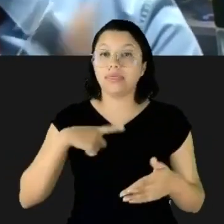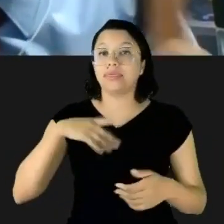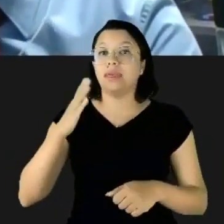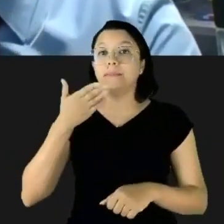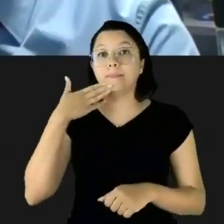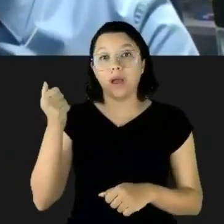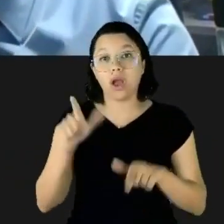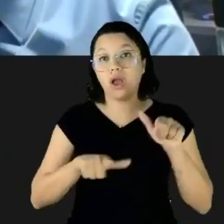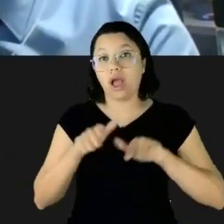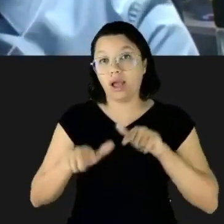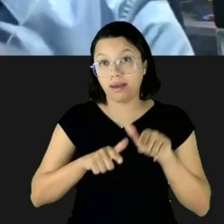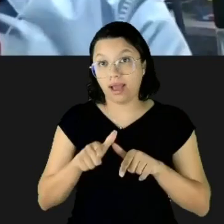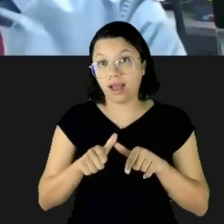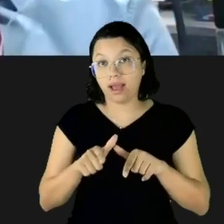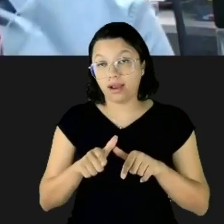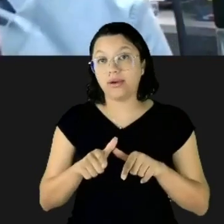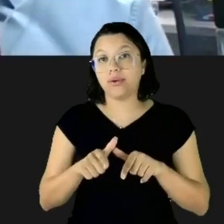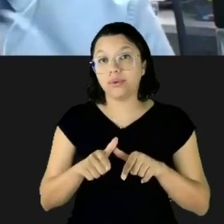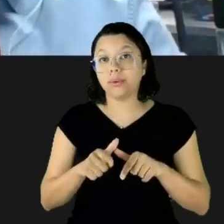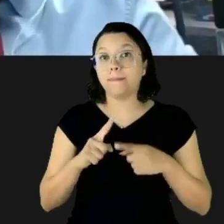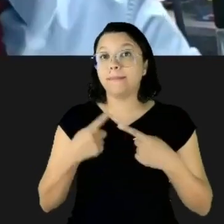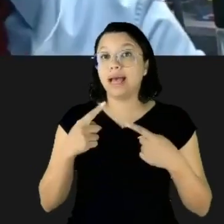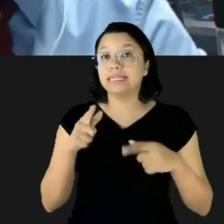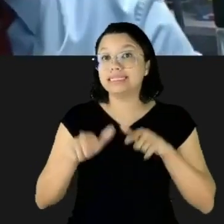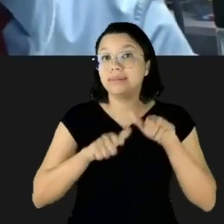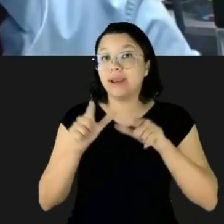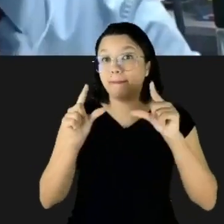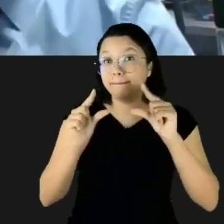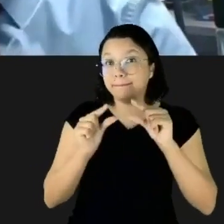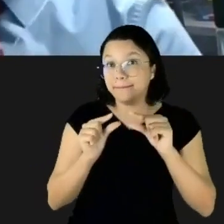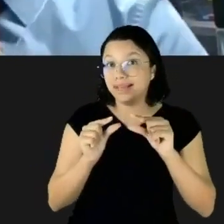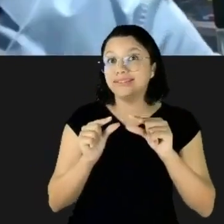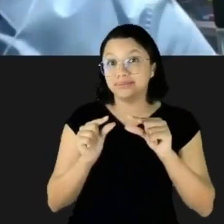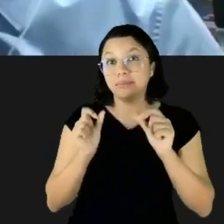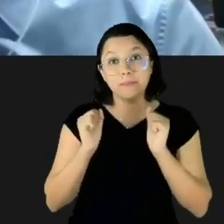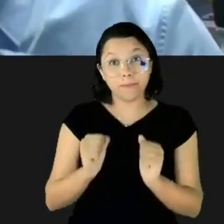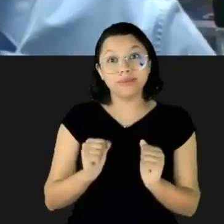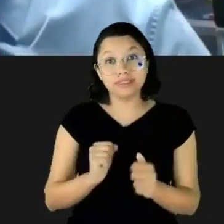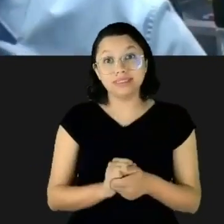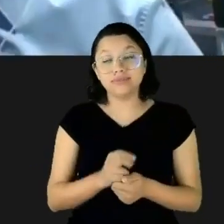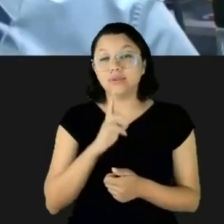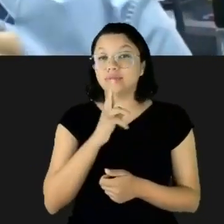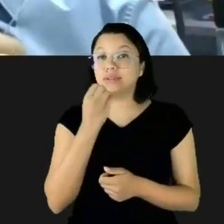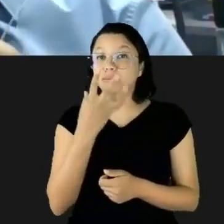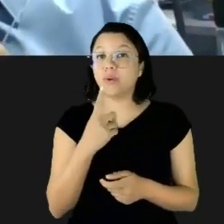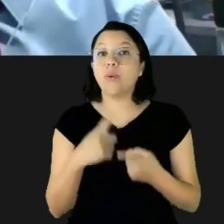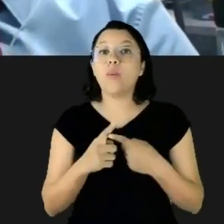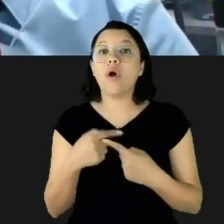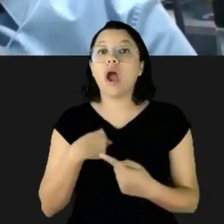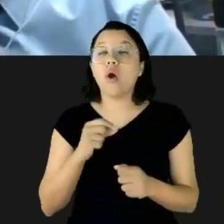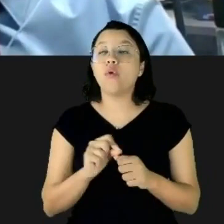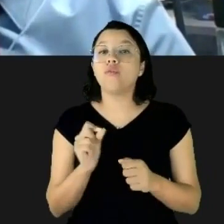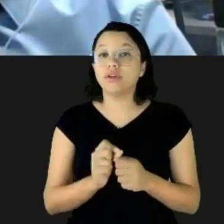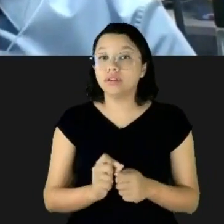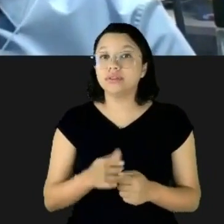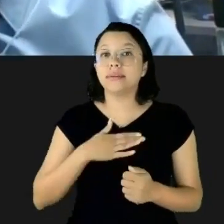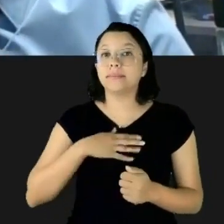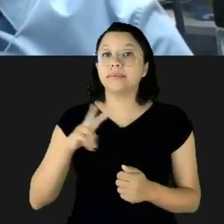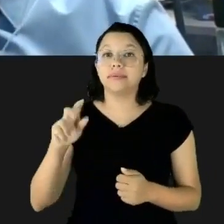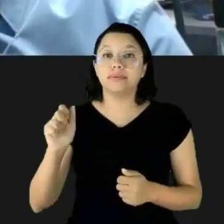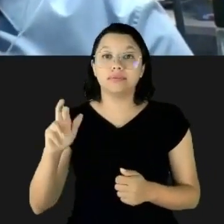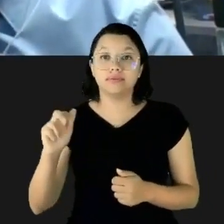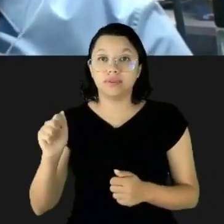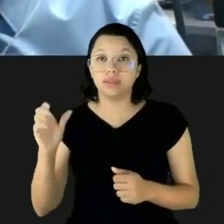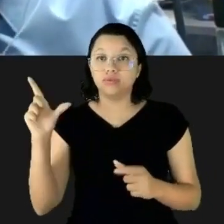com menos trabalho, com melhor resultado. Isso é possível. É possível porque eu fiz isso na minha vara. Eu diminuí de